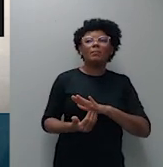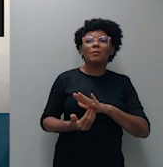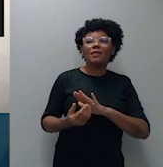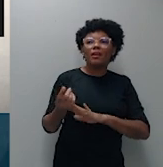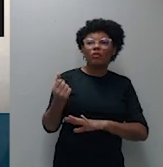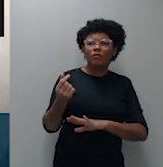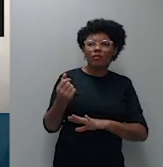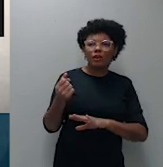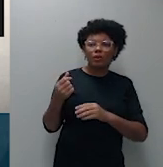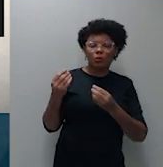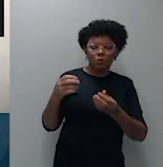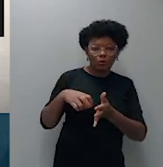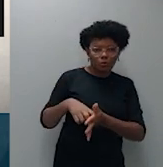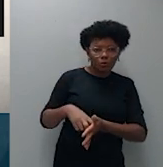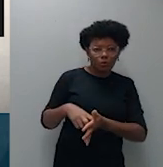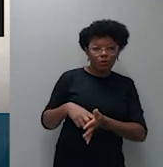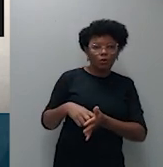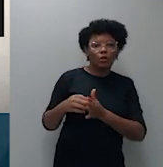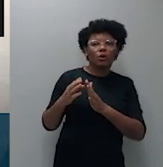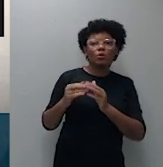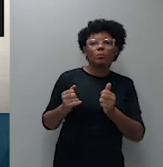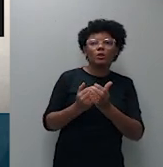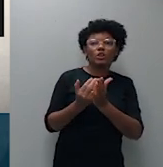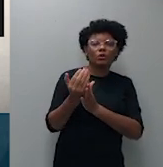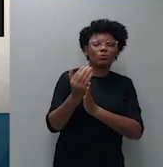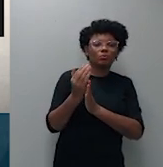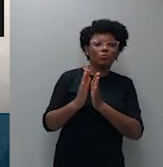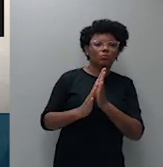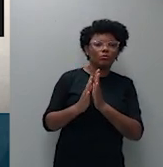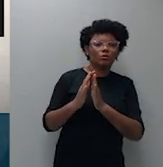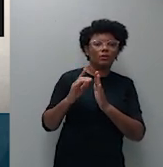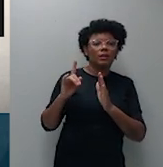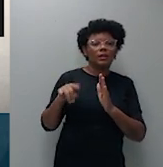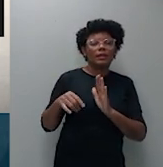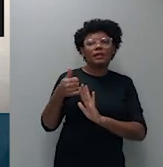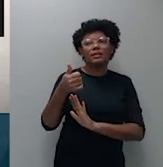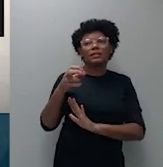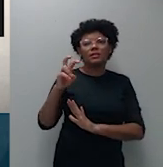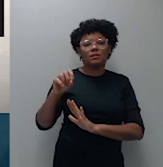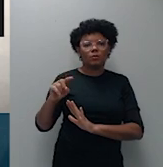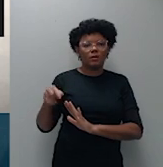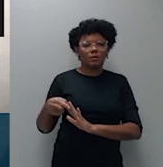limitar o valor da condenação ao disposto no pedido inicial